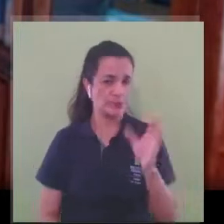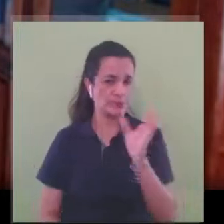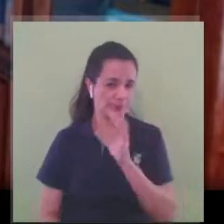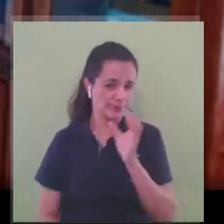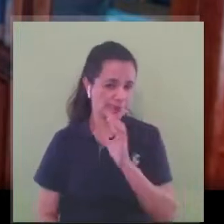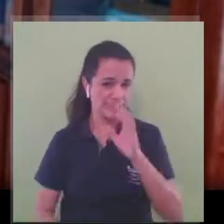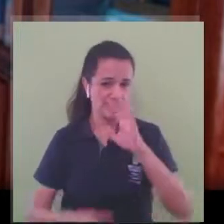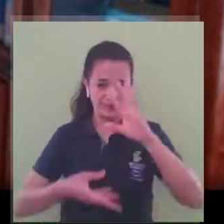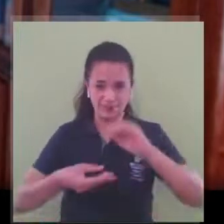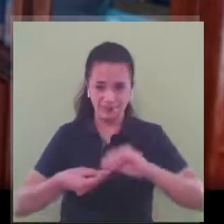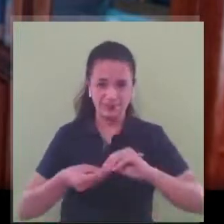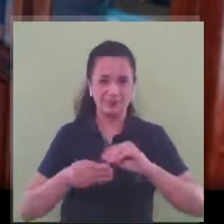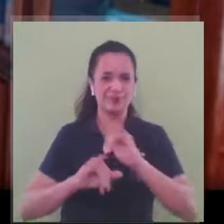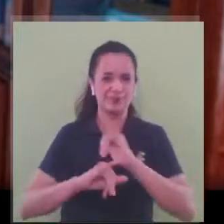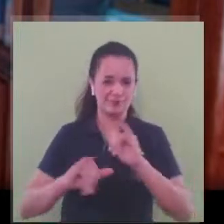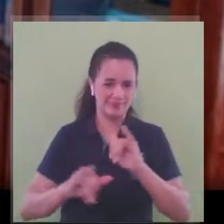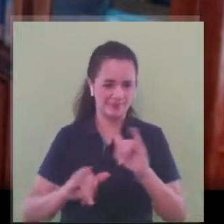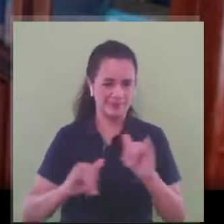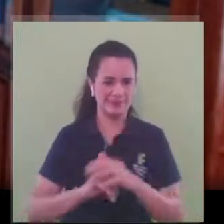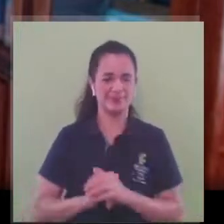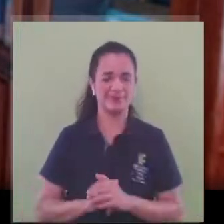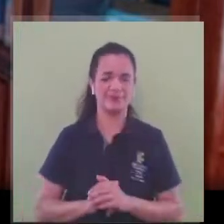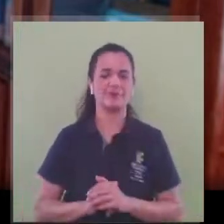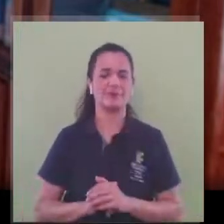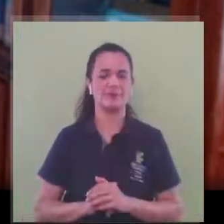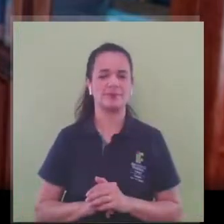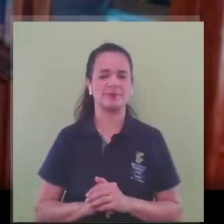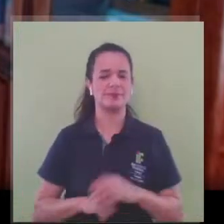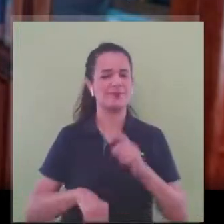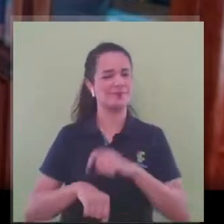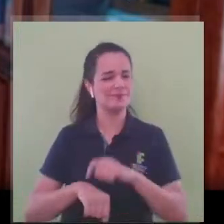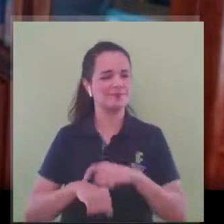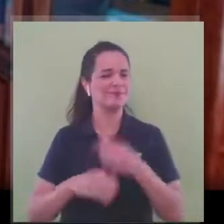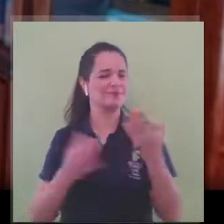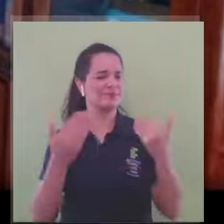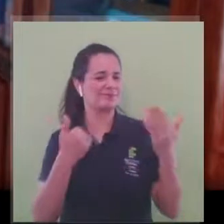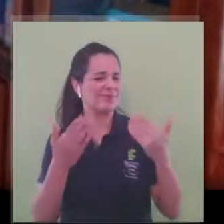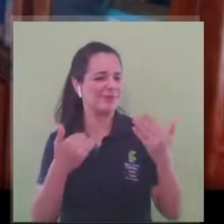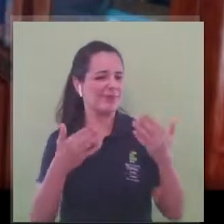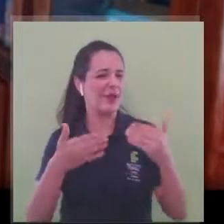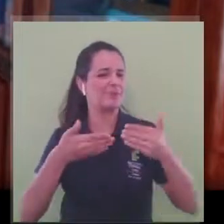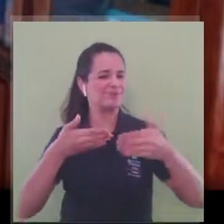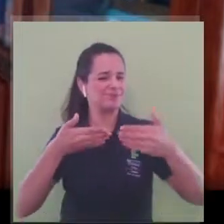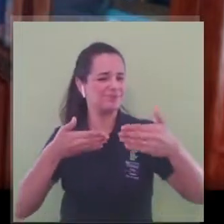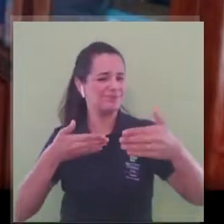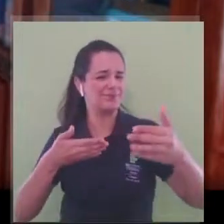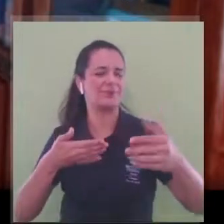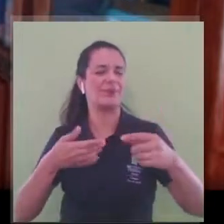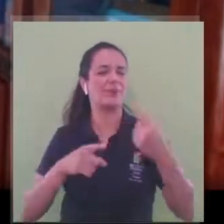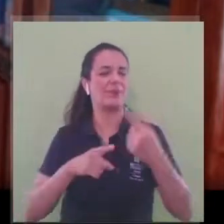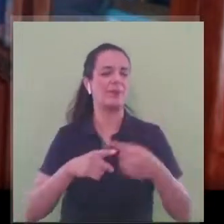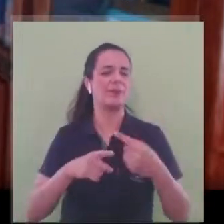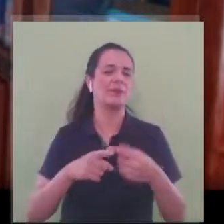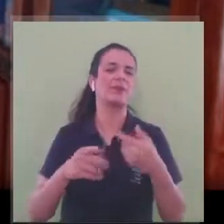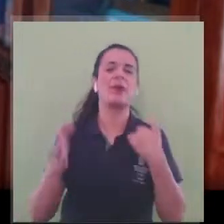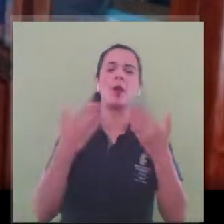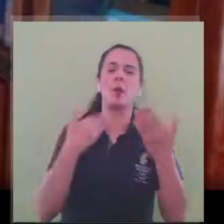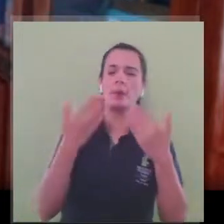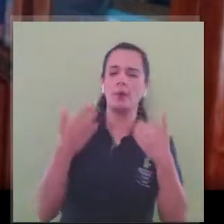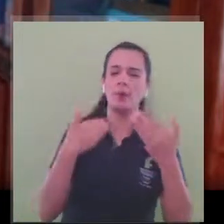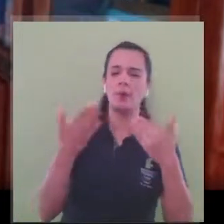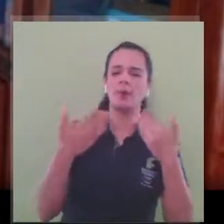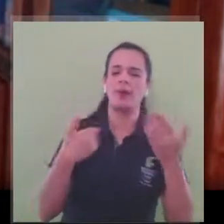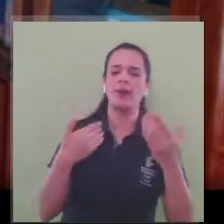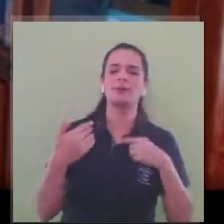consideração final. A gente ficaria mais um tempo aqui conversando, né? Acho que essa conversa iria longe